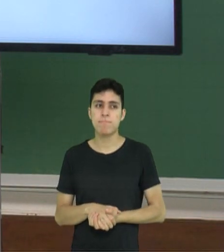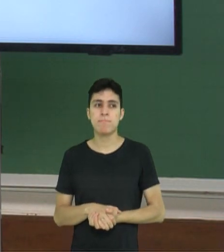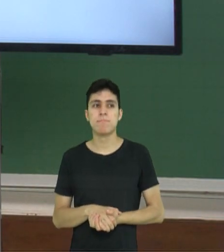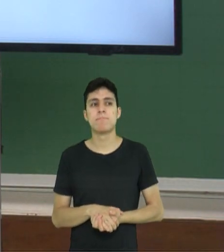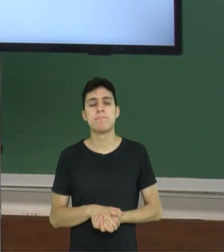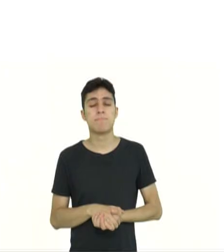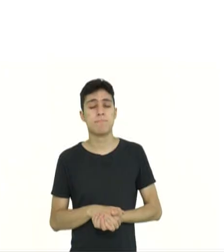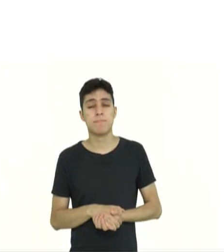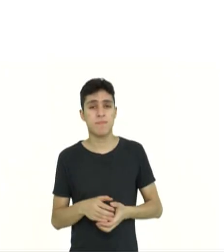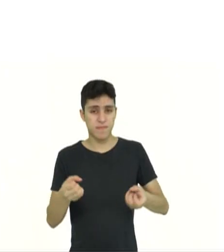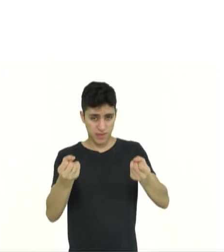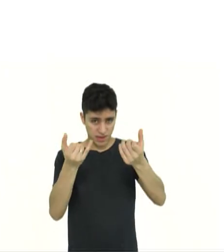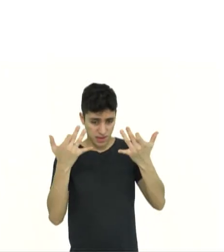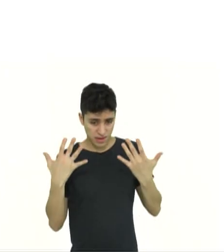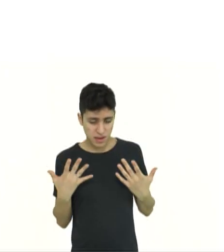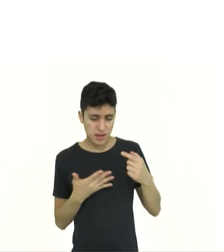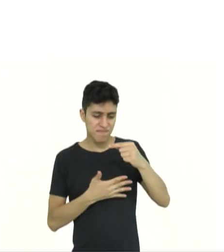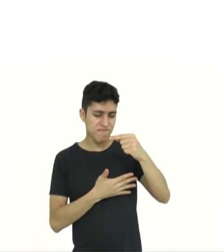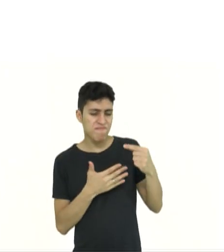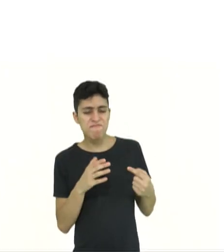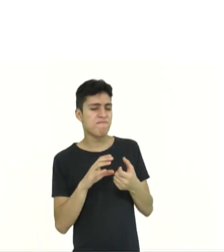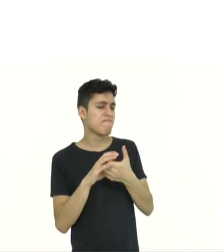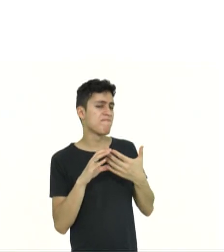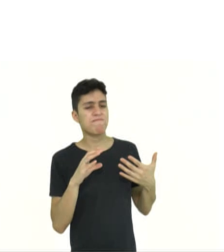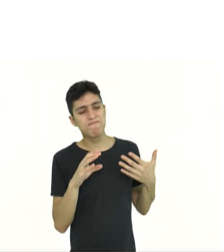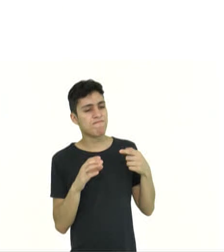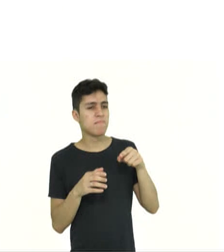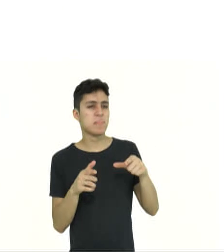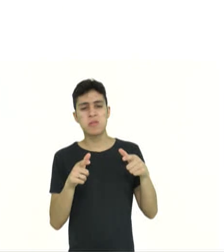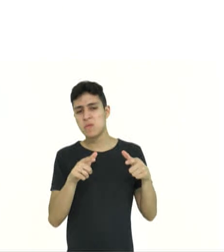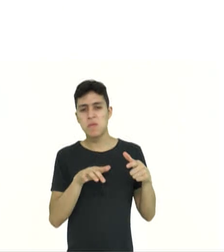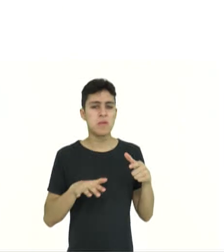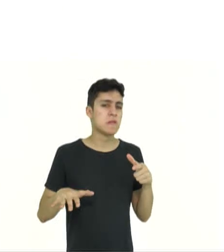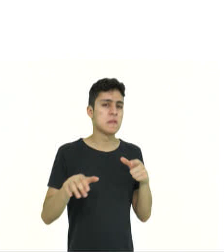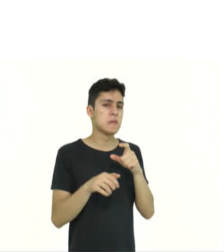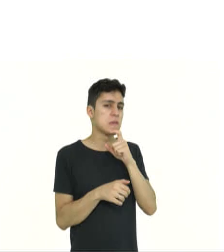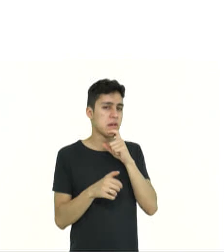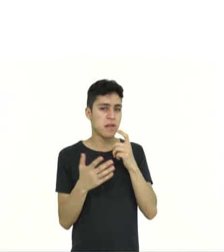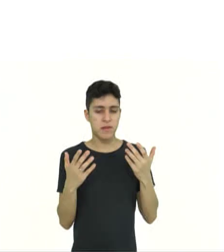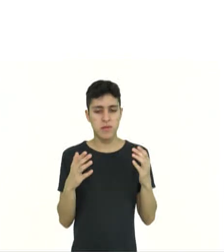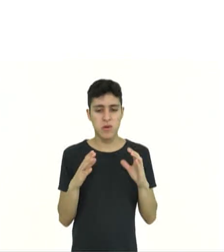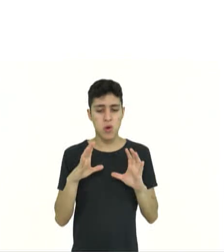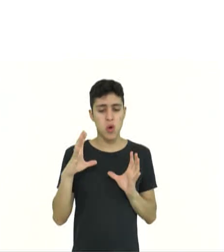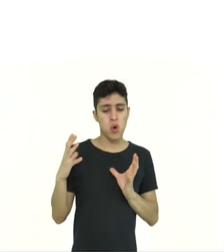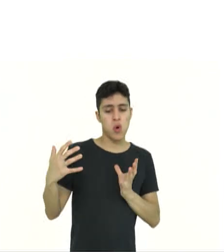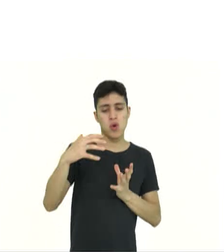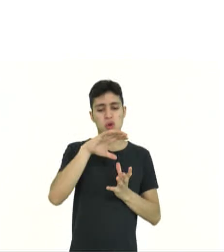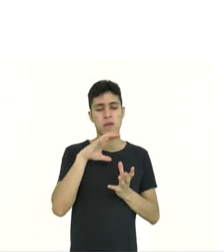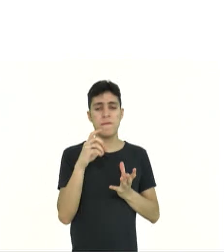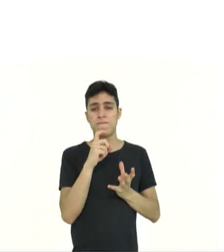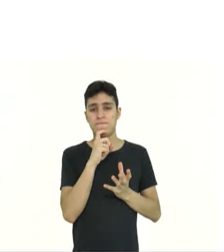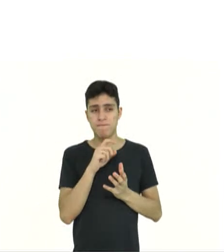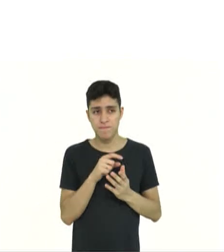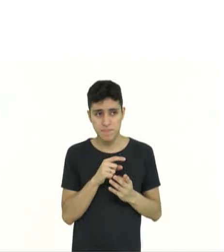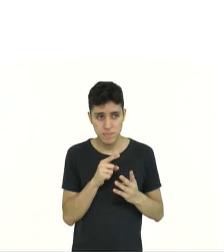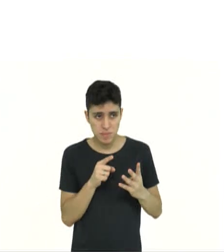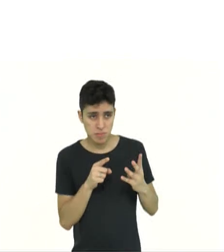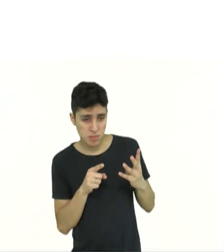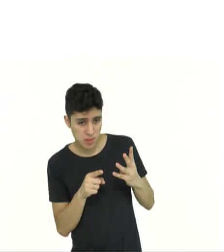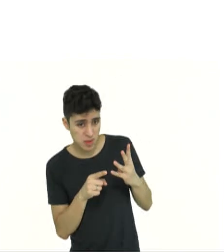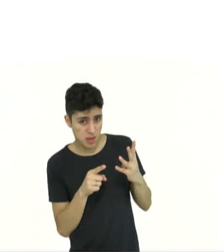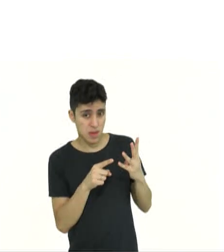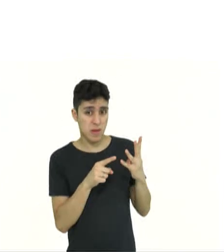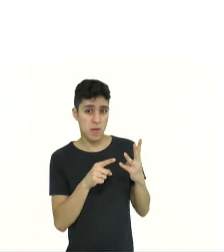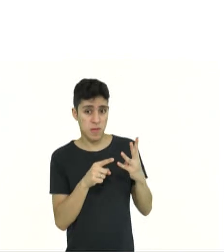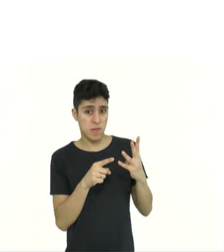aí. Destacar algumas características do continente gelado. Vamos a algumas delas. É o quarto maior continente do mundo, nós temos